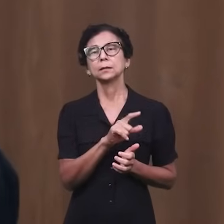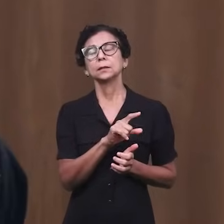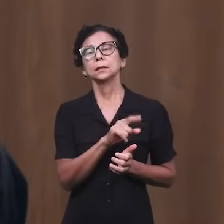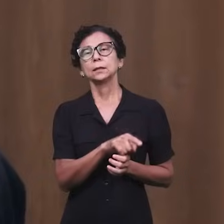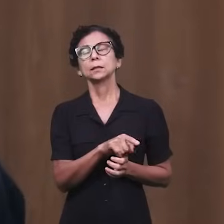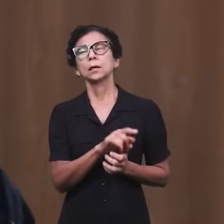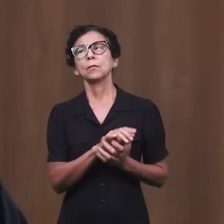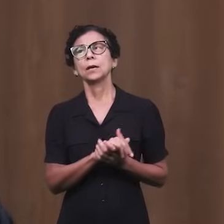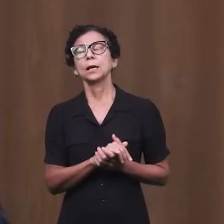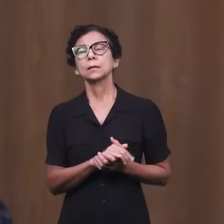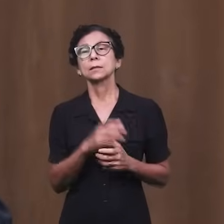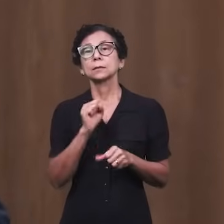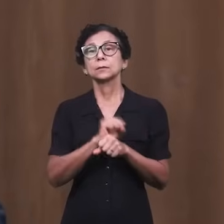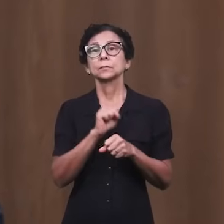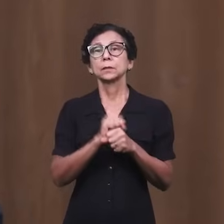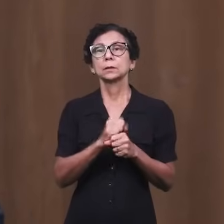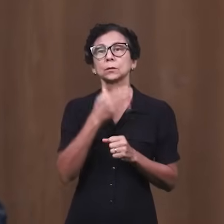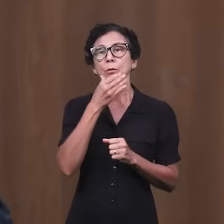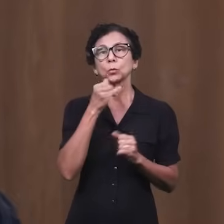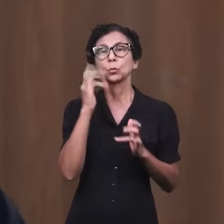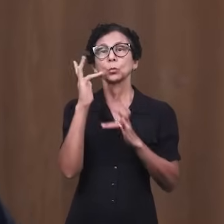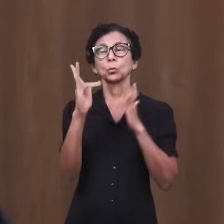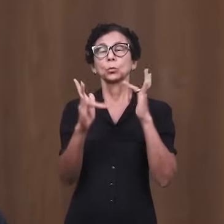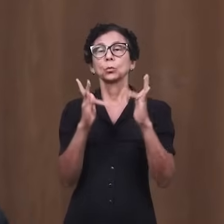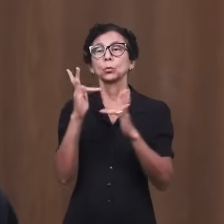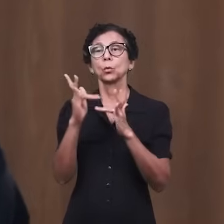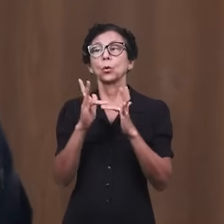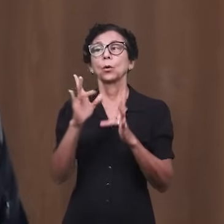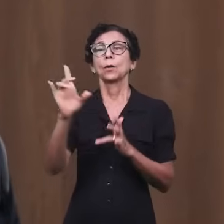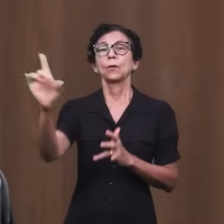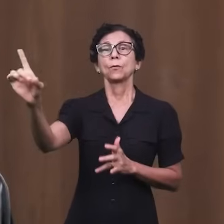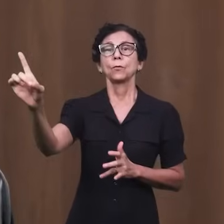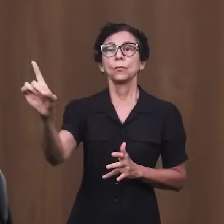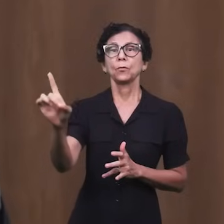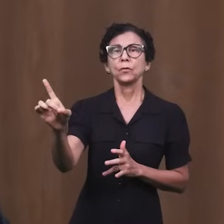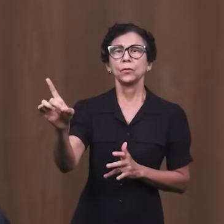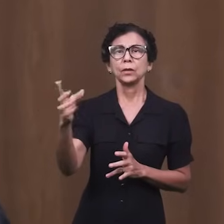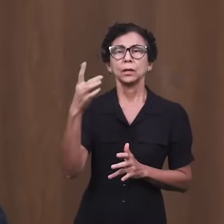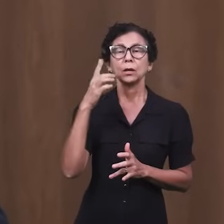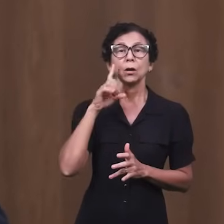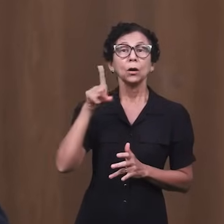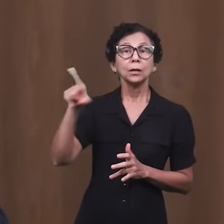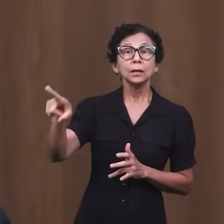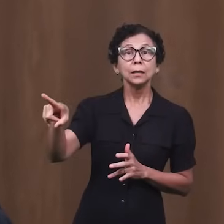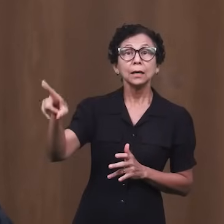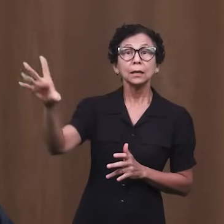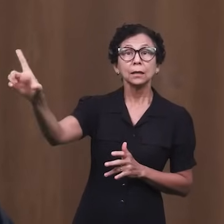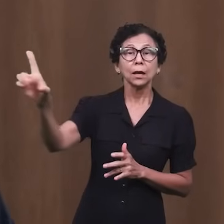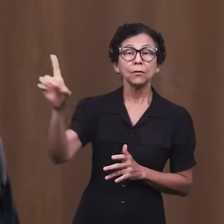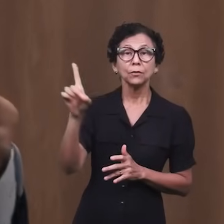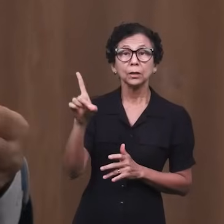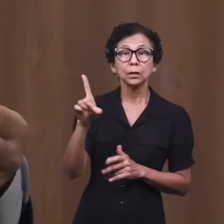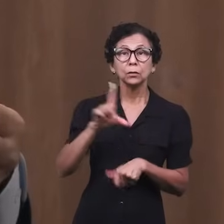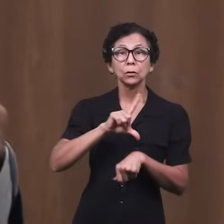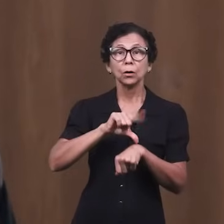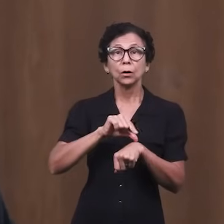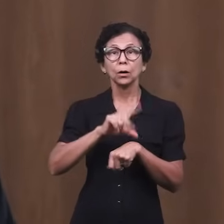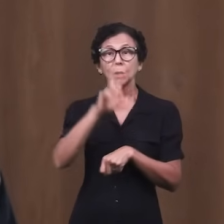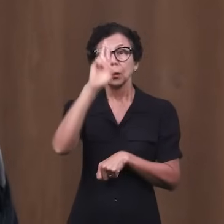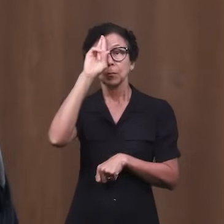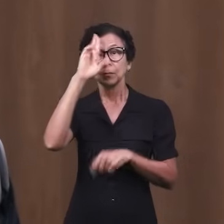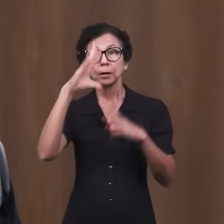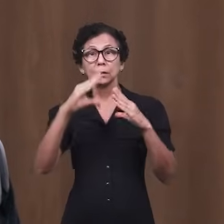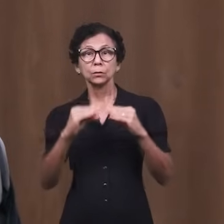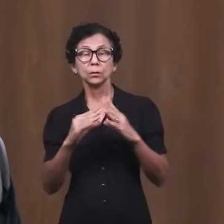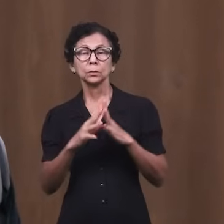aí vem o noivo meia-noite é muito mais enriquecedor se você não Apenas lê mas se você estuda para